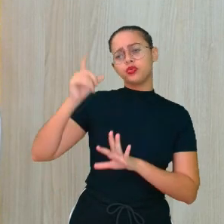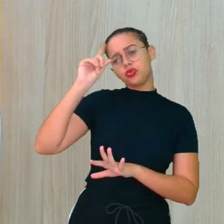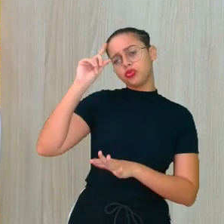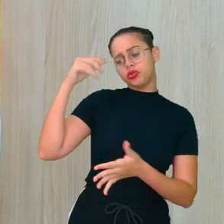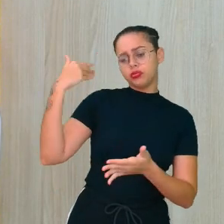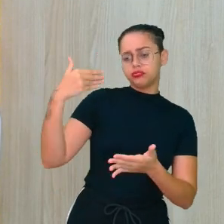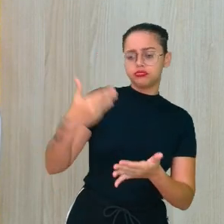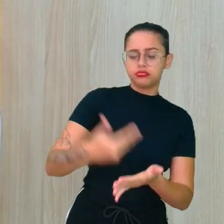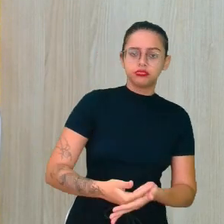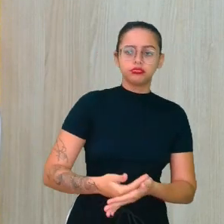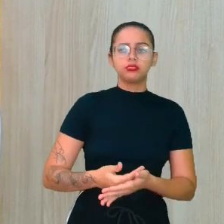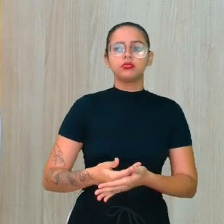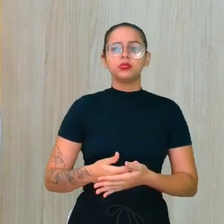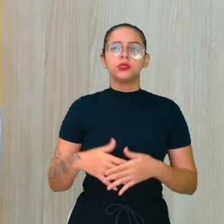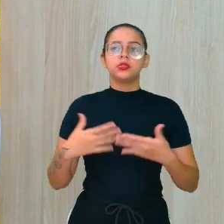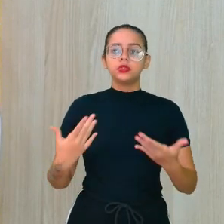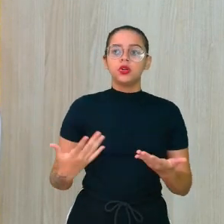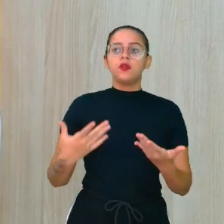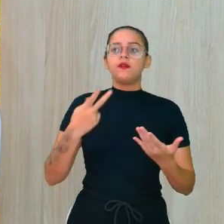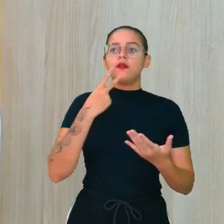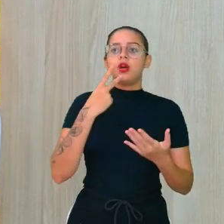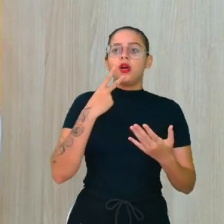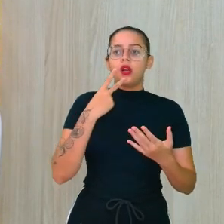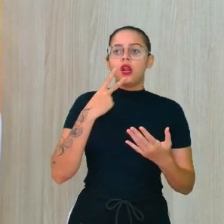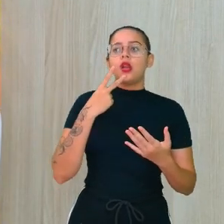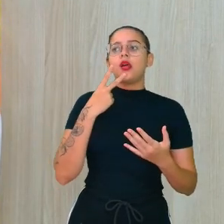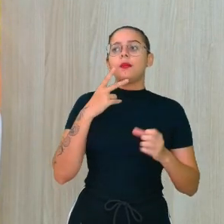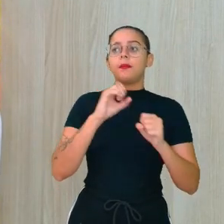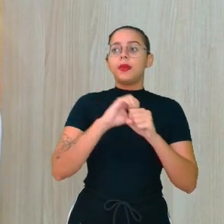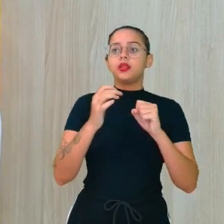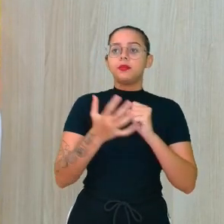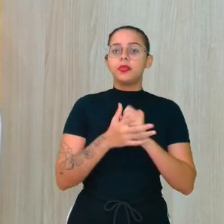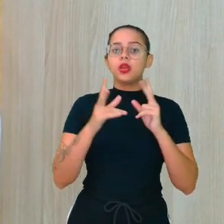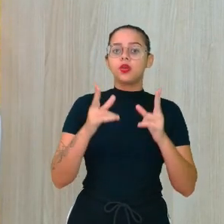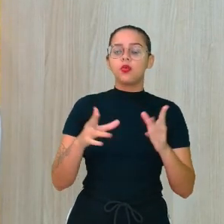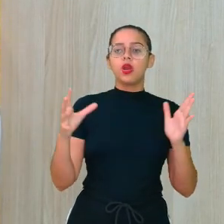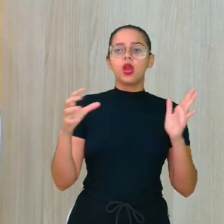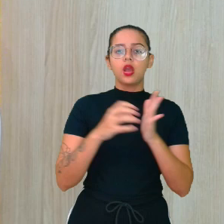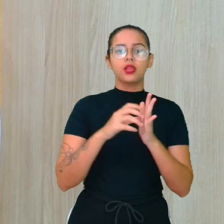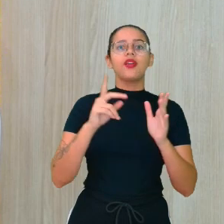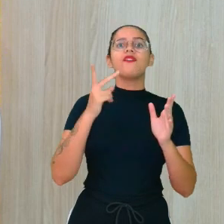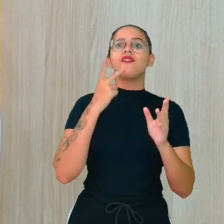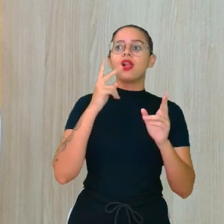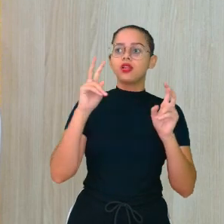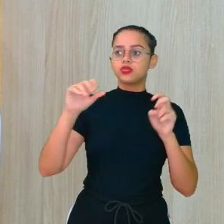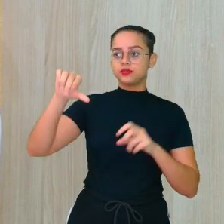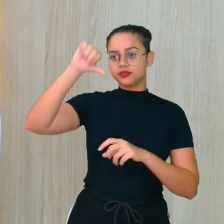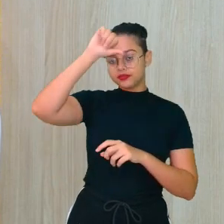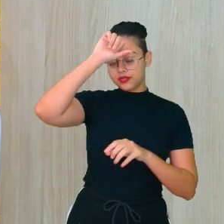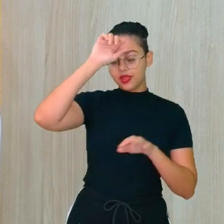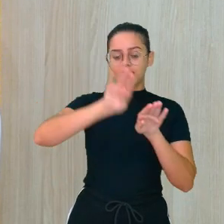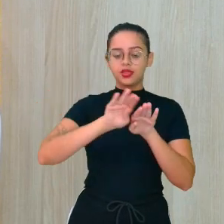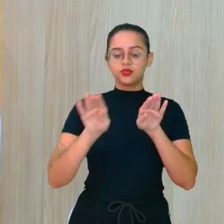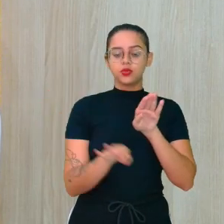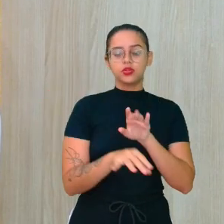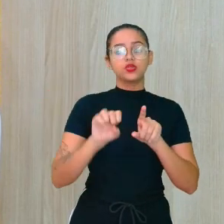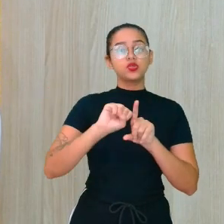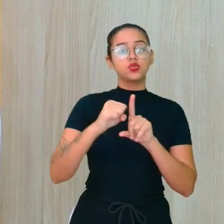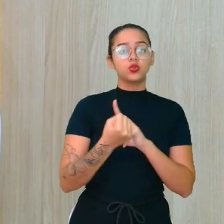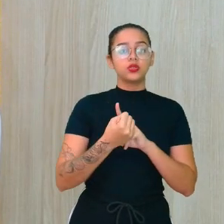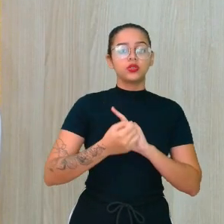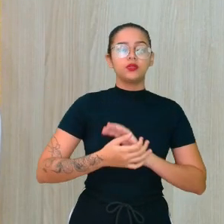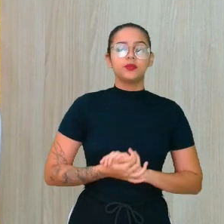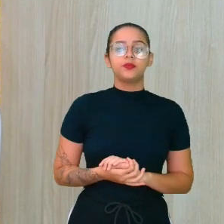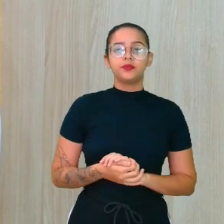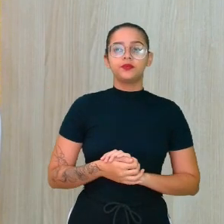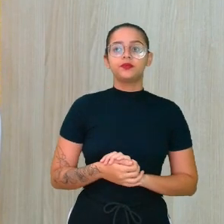datas maiores, mais marcantes. Então, falar de uma pandemia como a AIDS é falar de estigma, é falar de desigualdade social, tá?